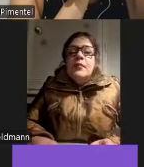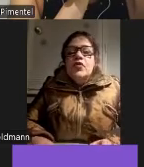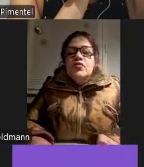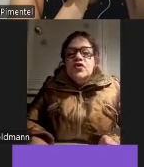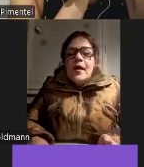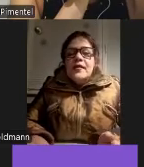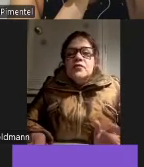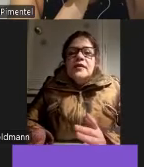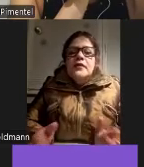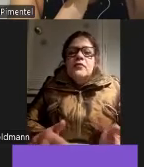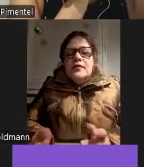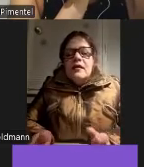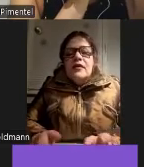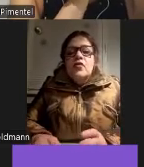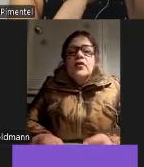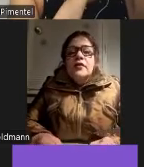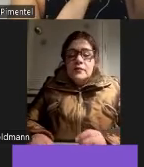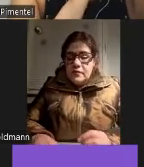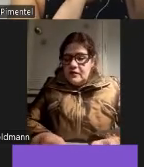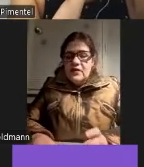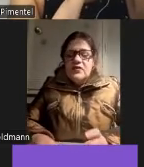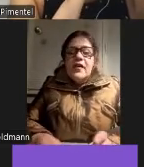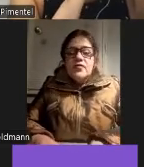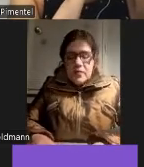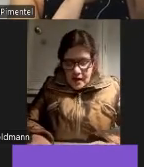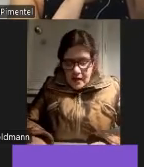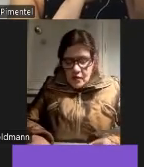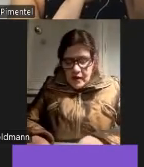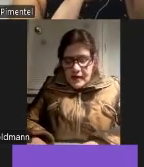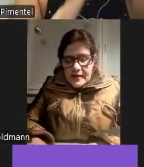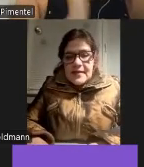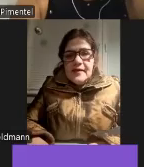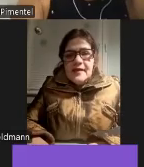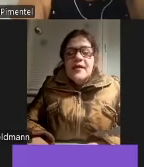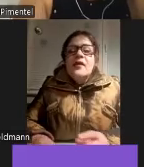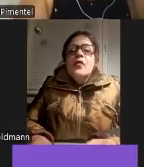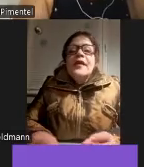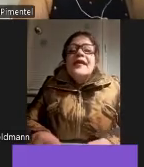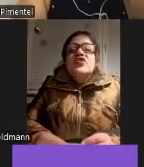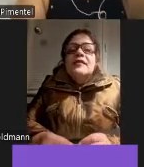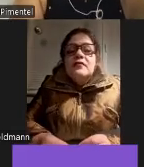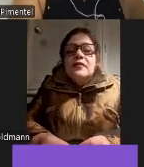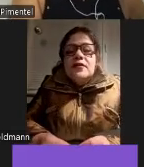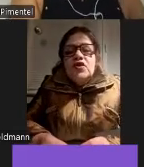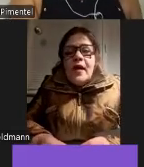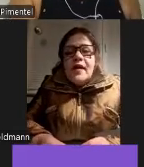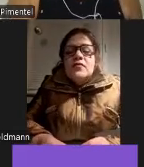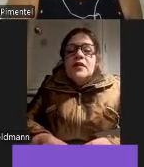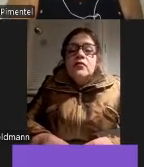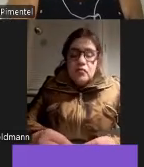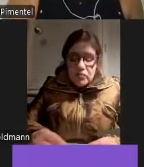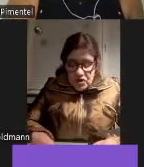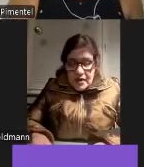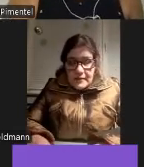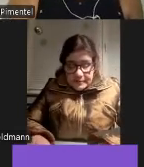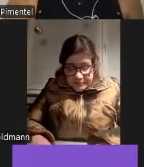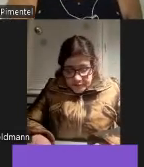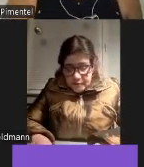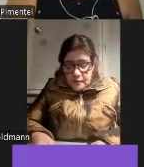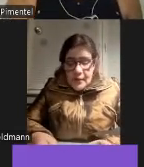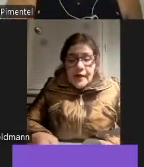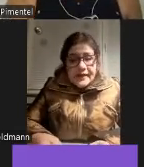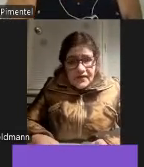e depois do espaço entre uma célula e outra, a gente faz o quê? O que é isso aqui? O que é que está dentro desse espaço? Então, no